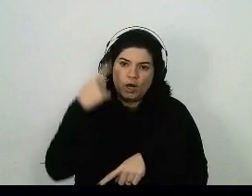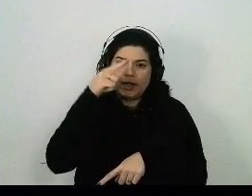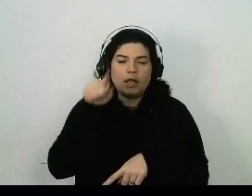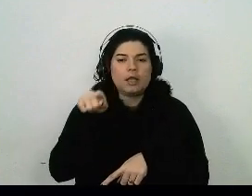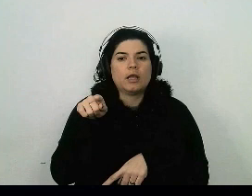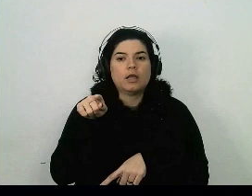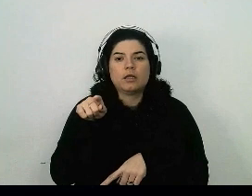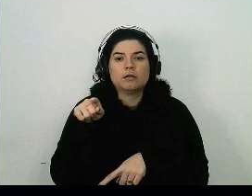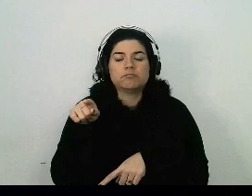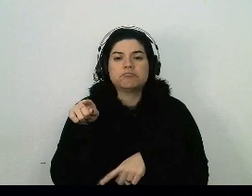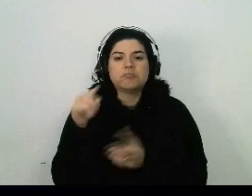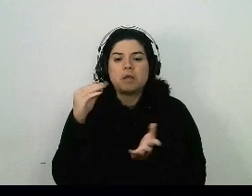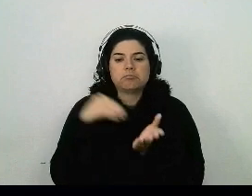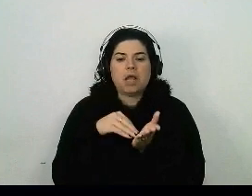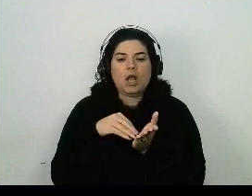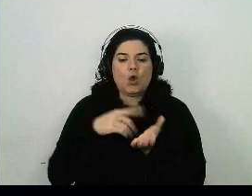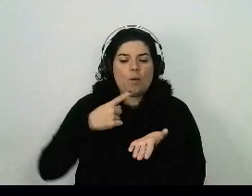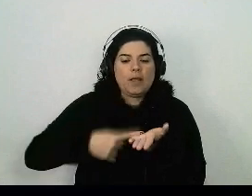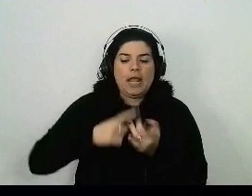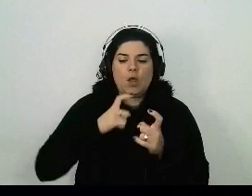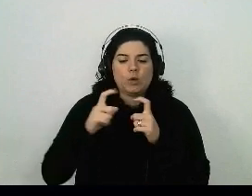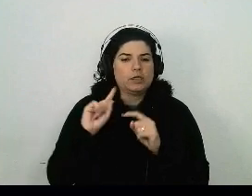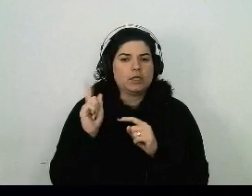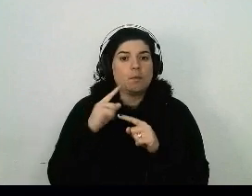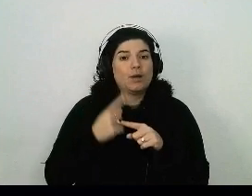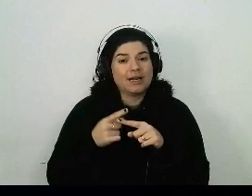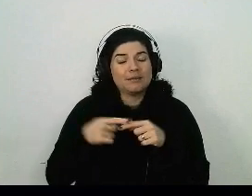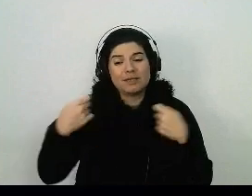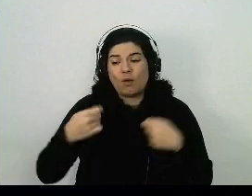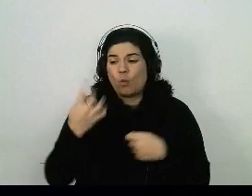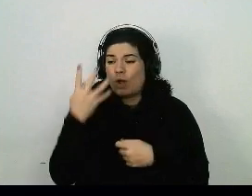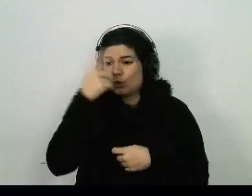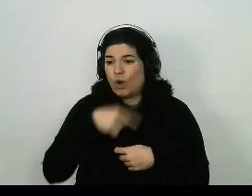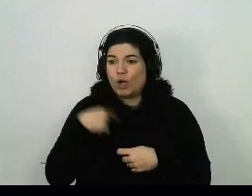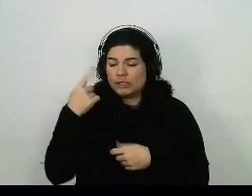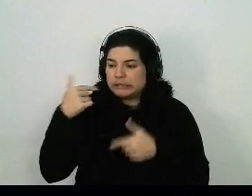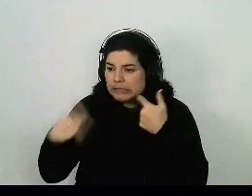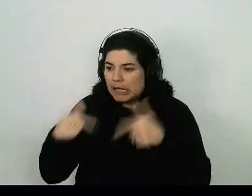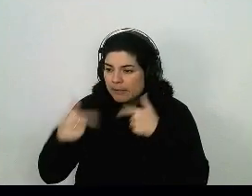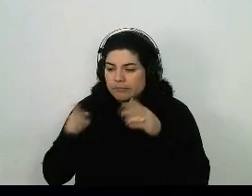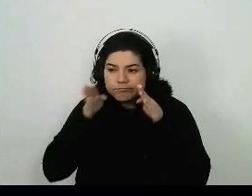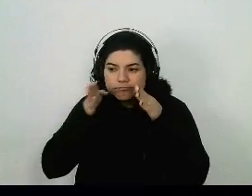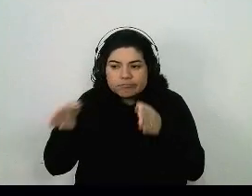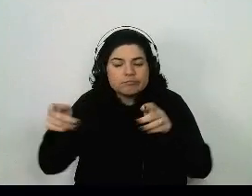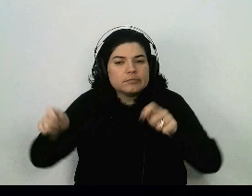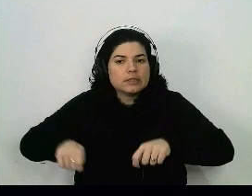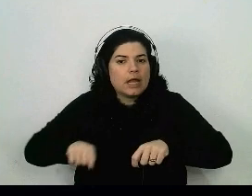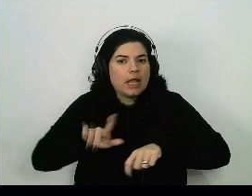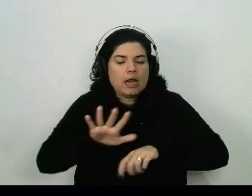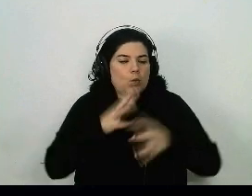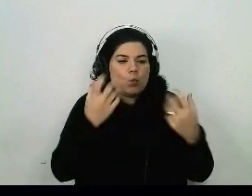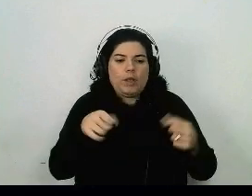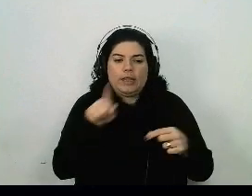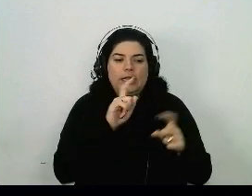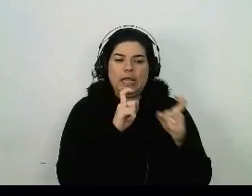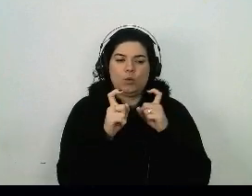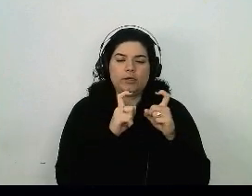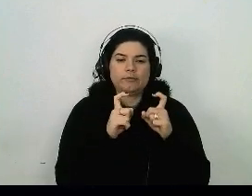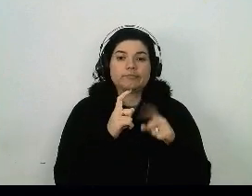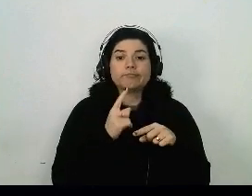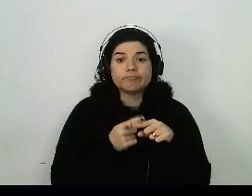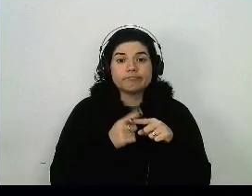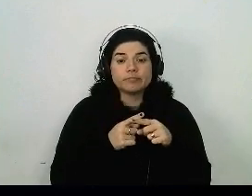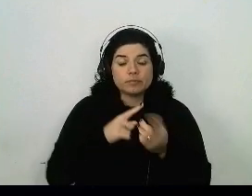marcaria reunião em hipótese alguma porque ela precisava de pelo menos quatro horas para ser produtiva e naquele horário ela recusava automaticamente reunião até programou uma